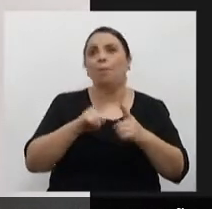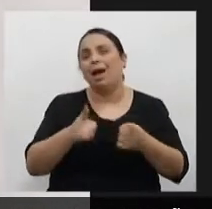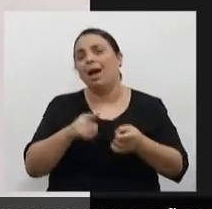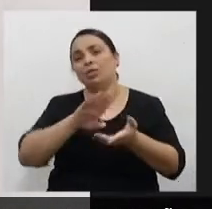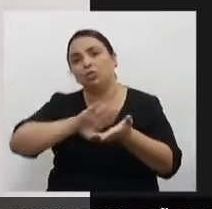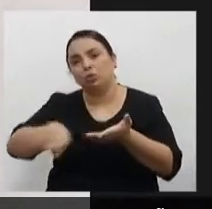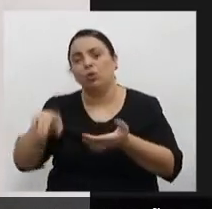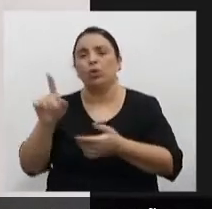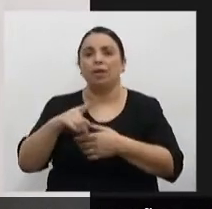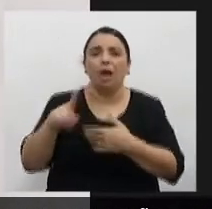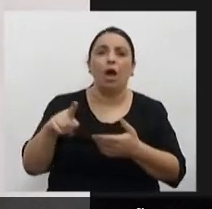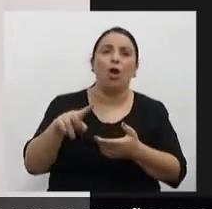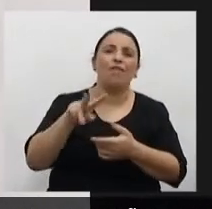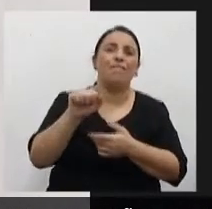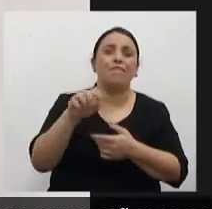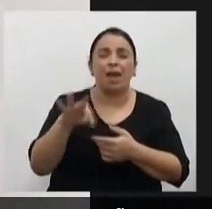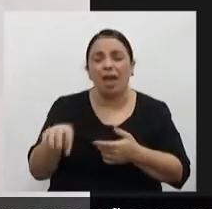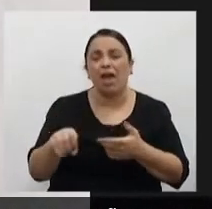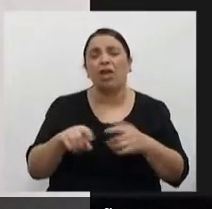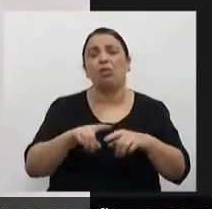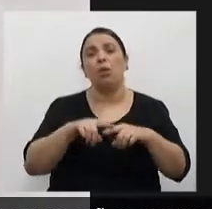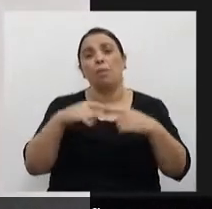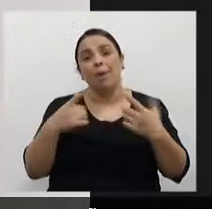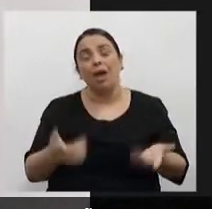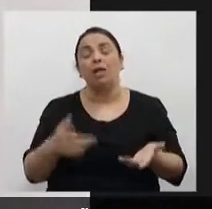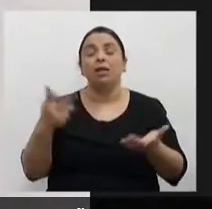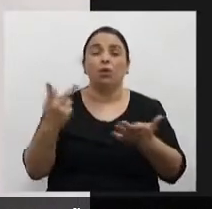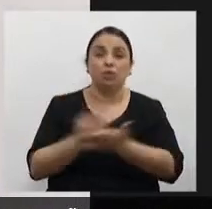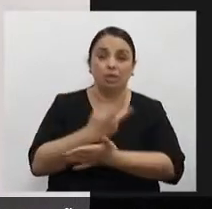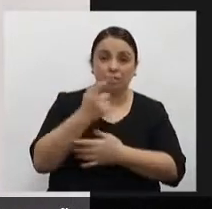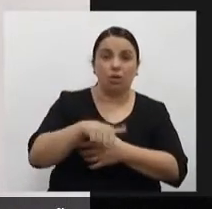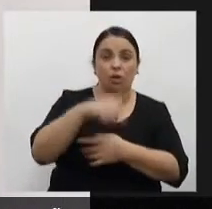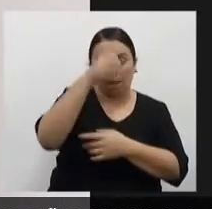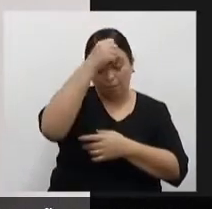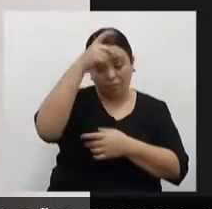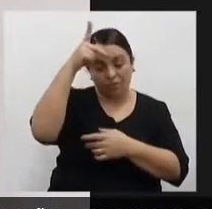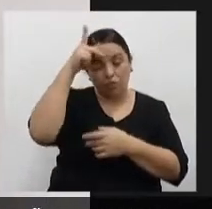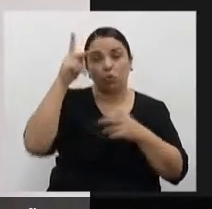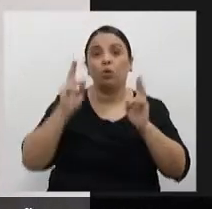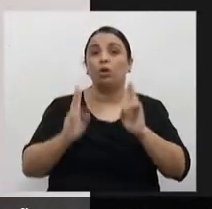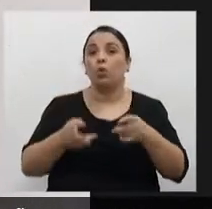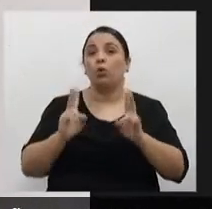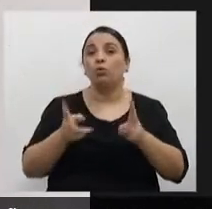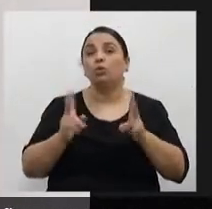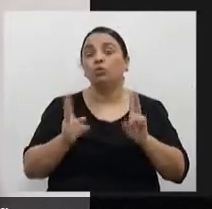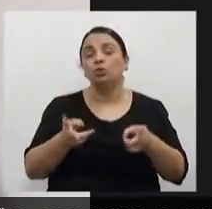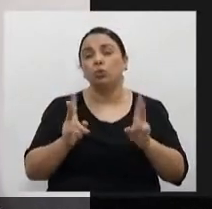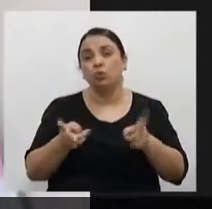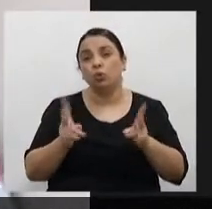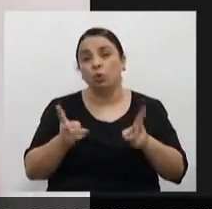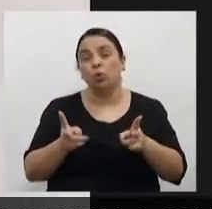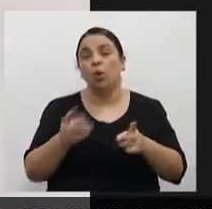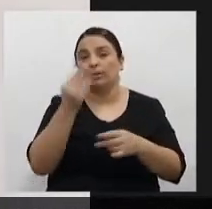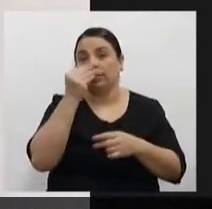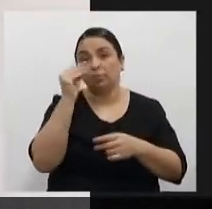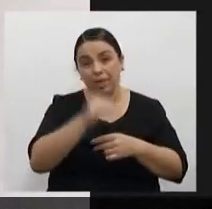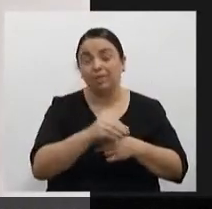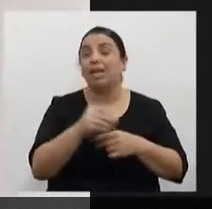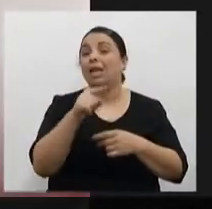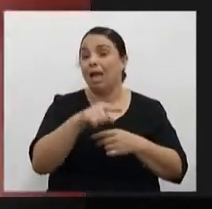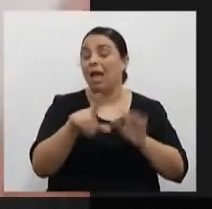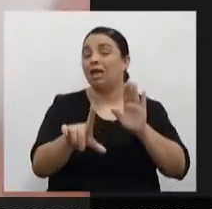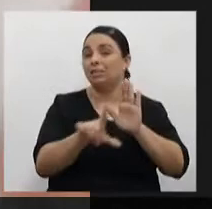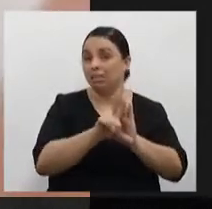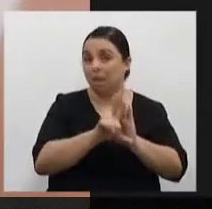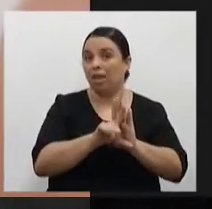e a Prefeitura sancionou, porém, a Prefeitura que ela continua ignorando, né, essa